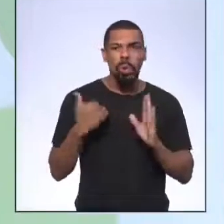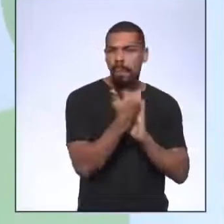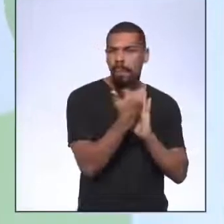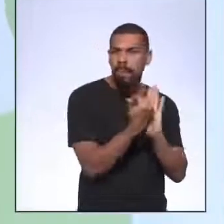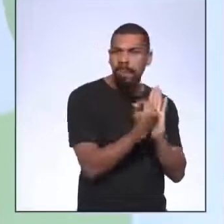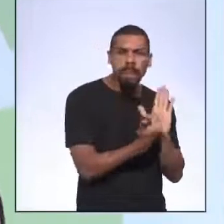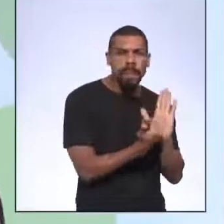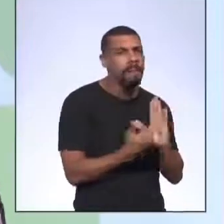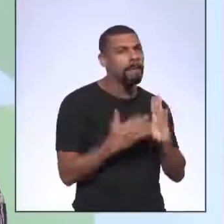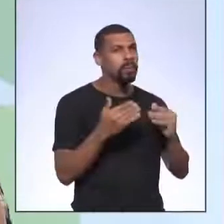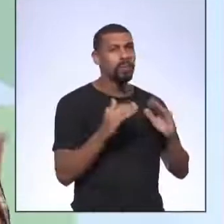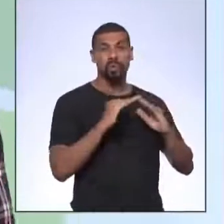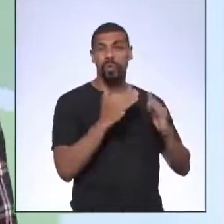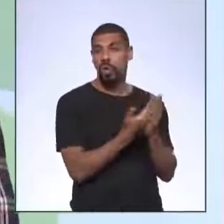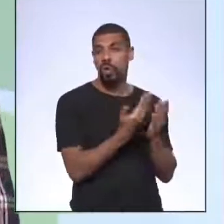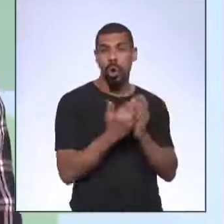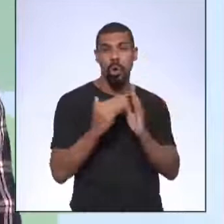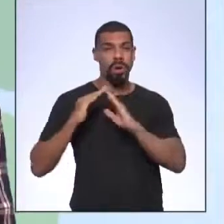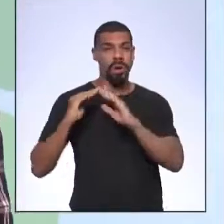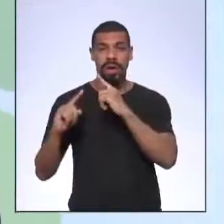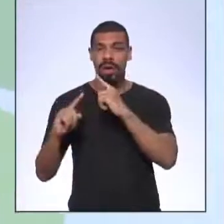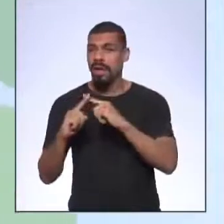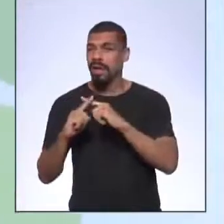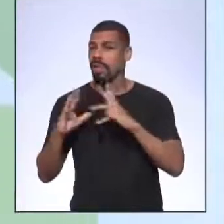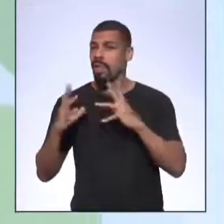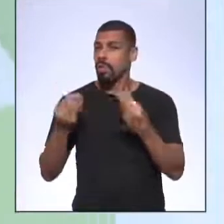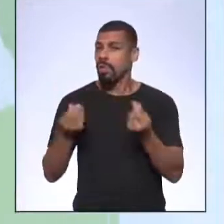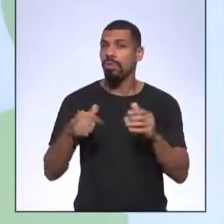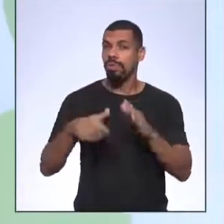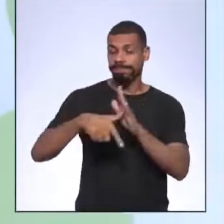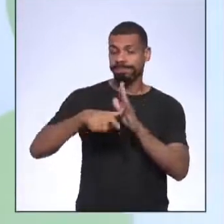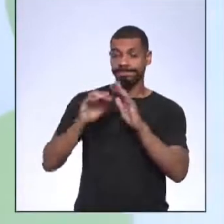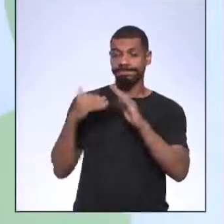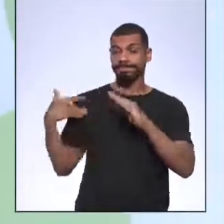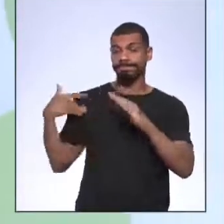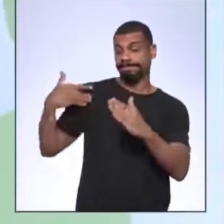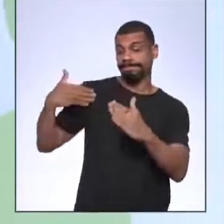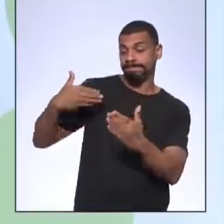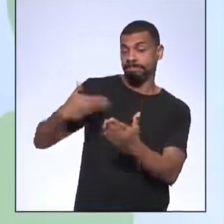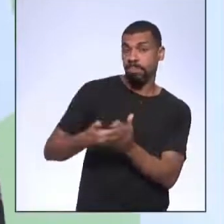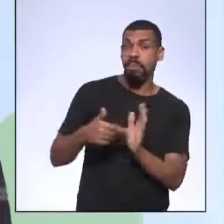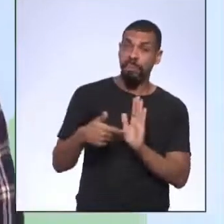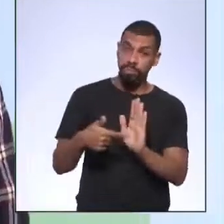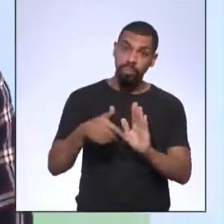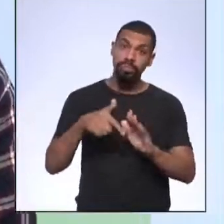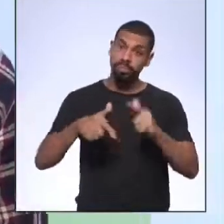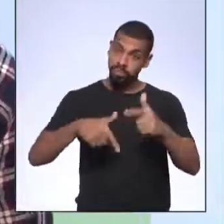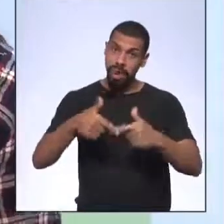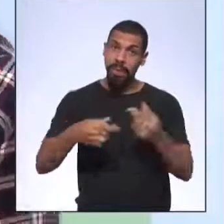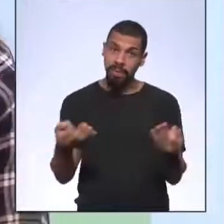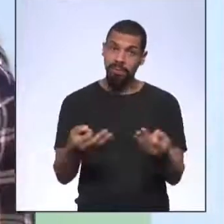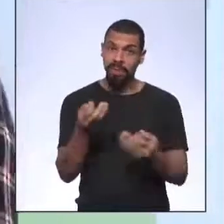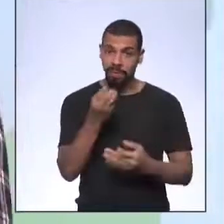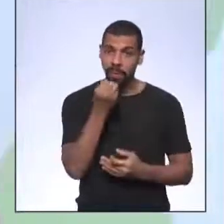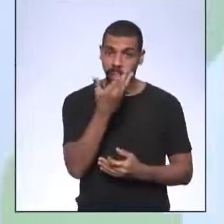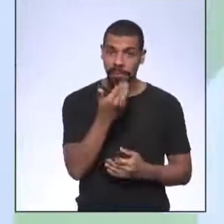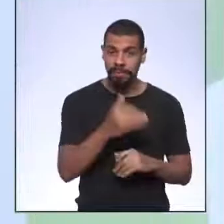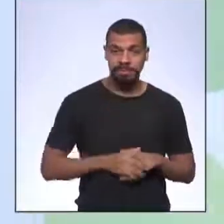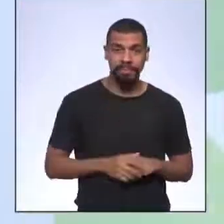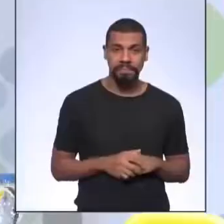mesmo na nossa escola mesmo na igreja todo um projeto por de trás para que aquela ação ocorra de fato